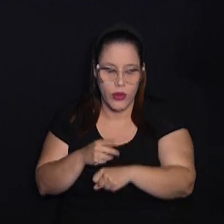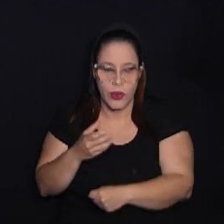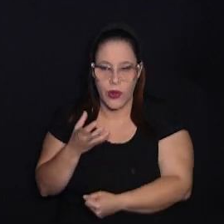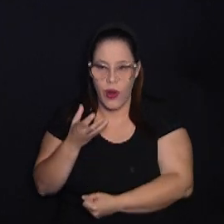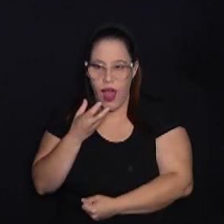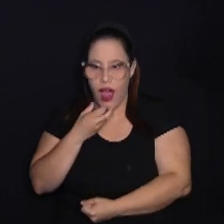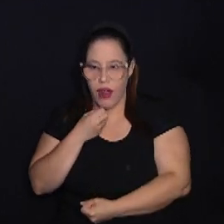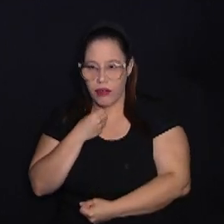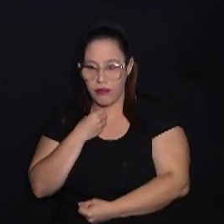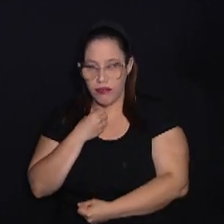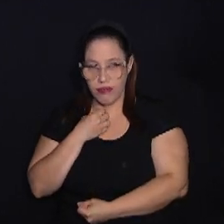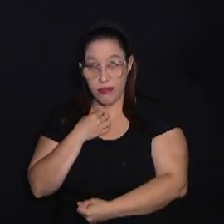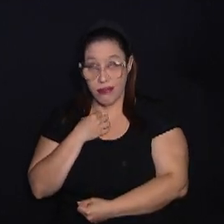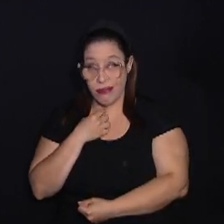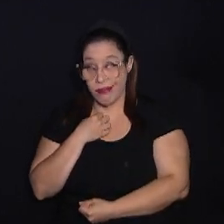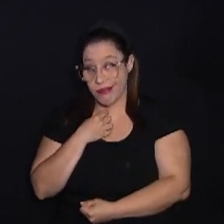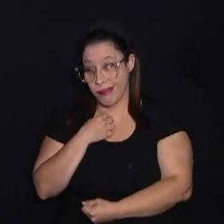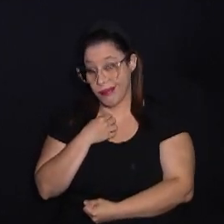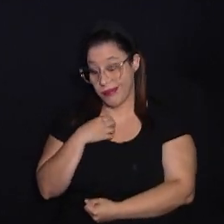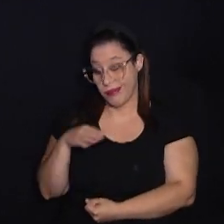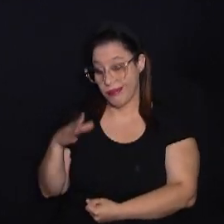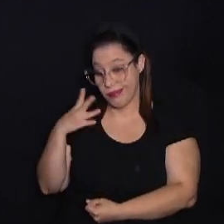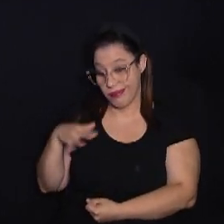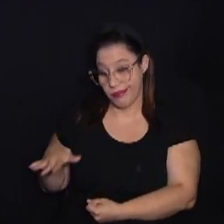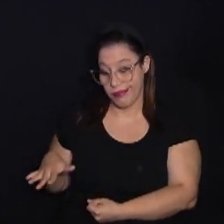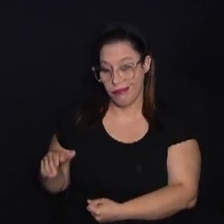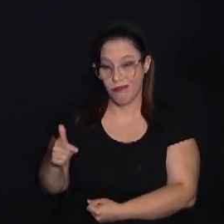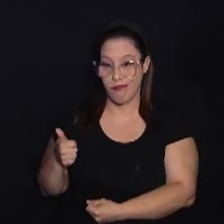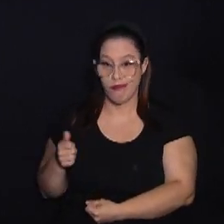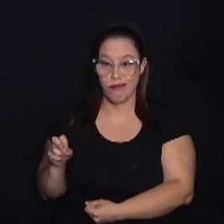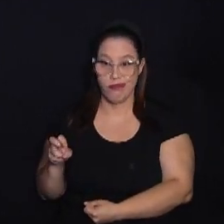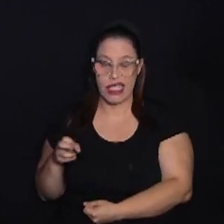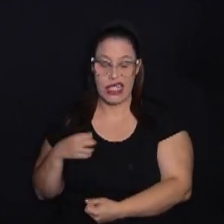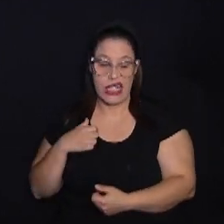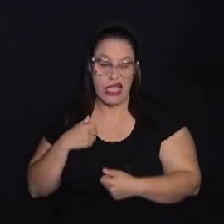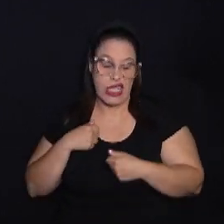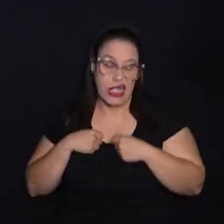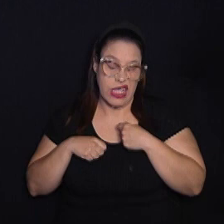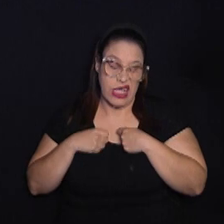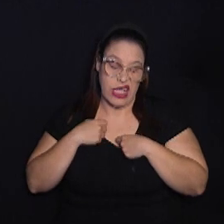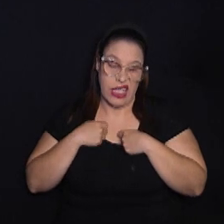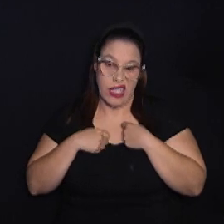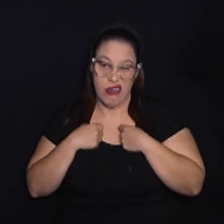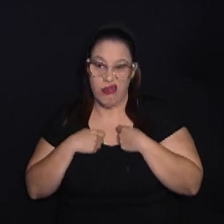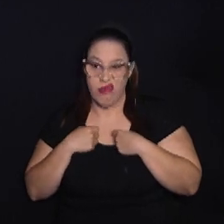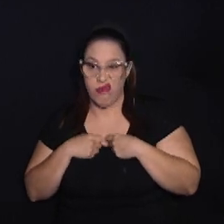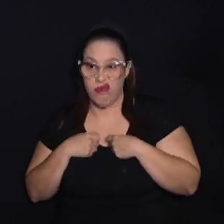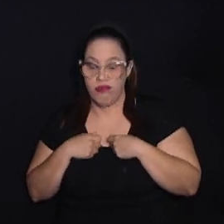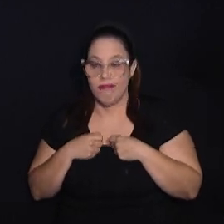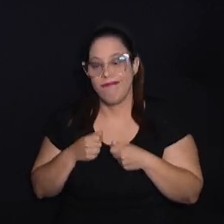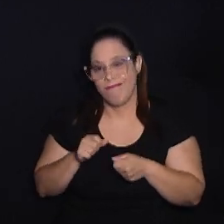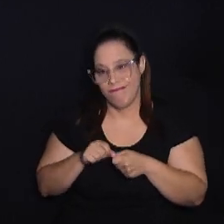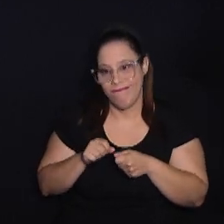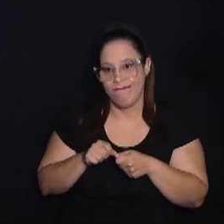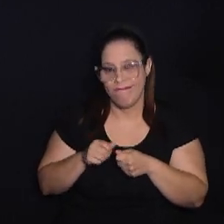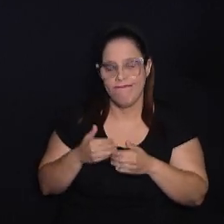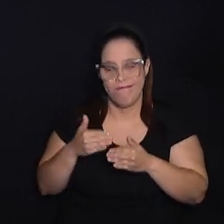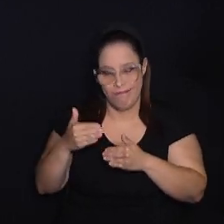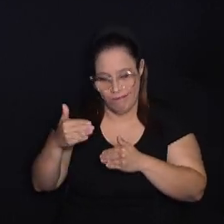da meninada de 15 anos. Embora incomodada, pensei, faz parte, e